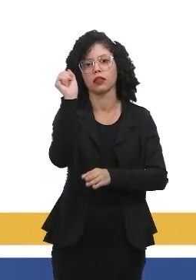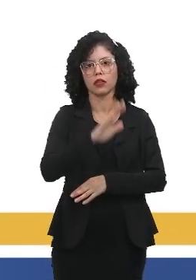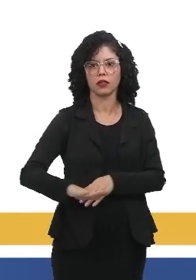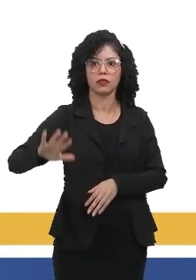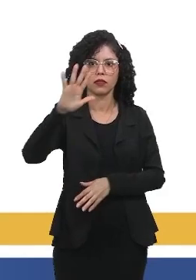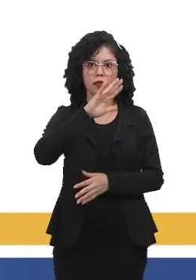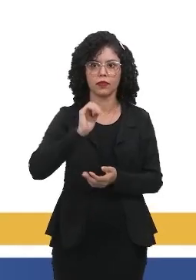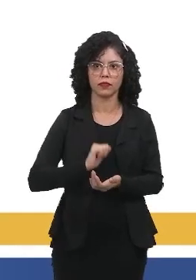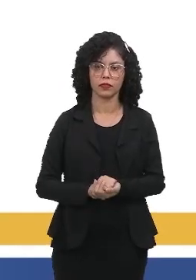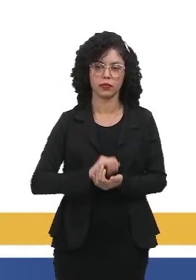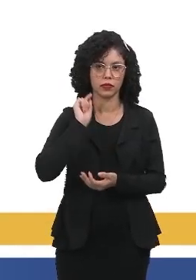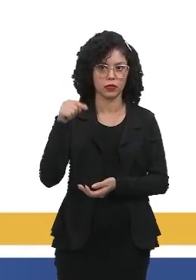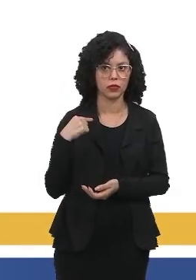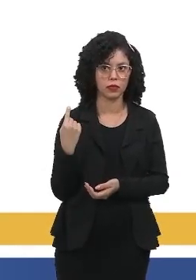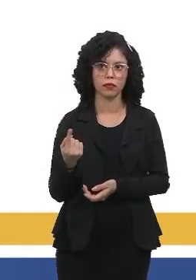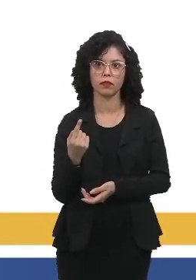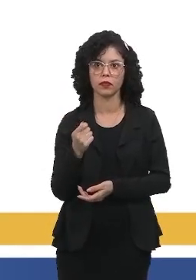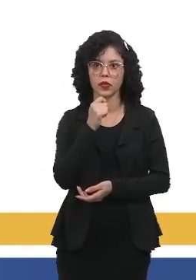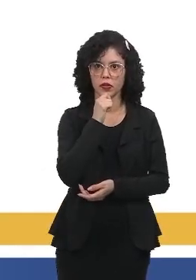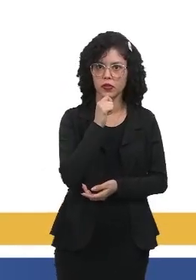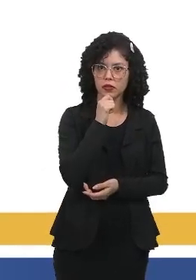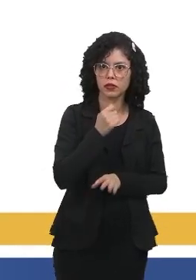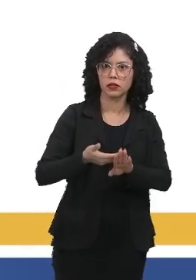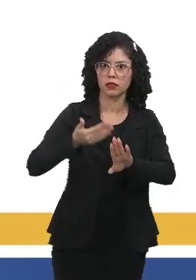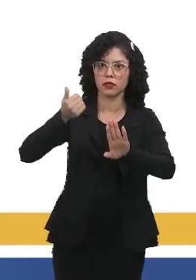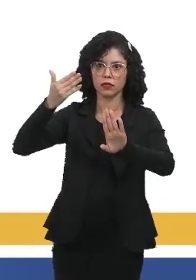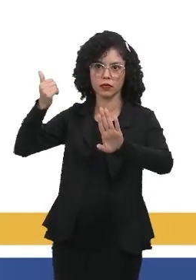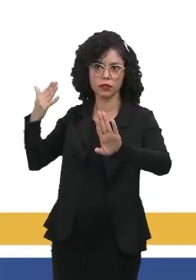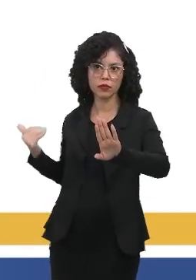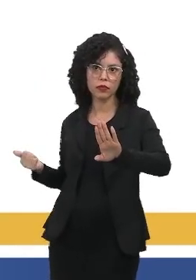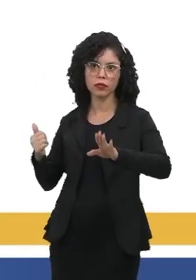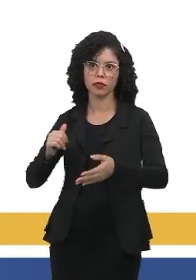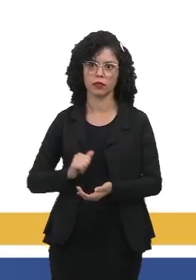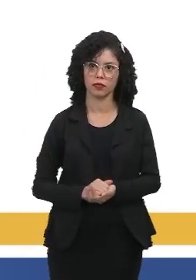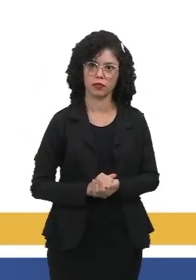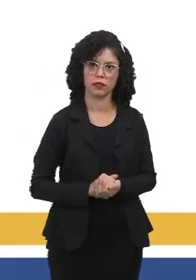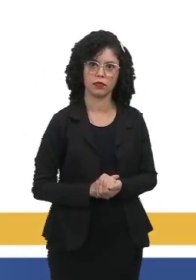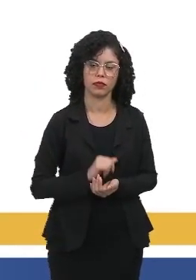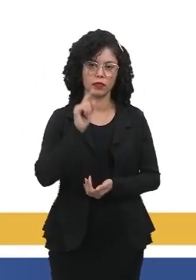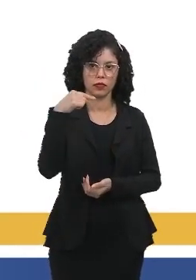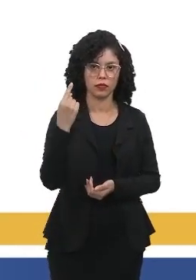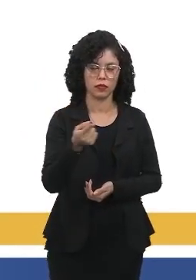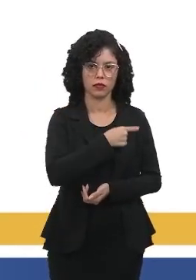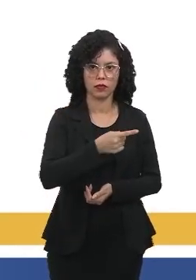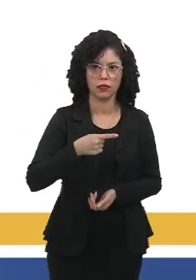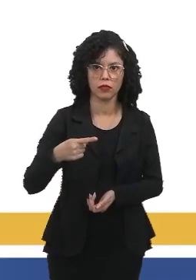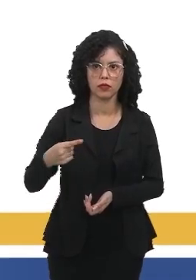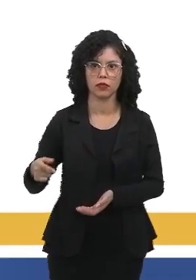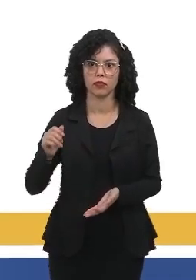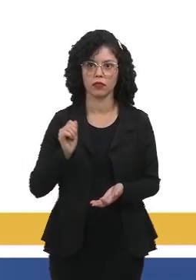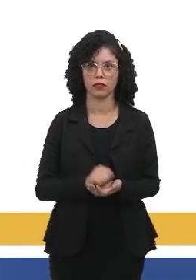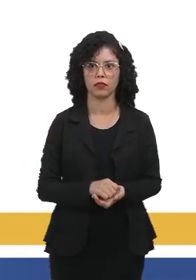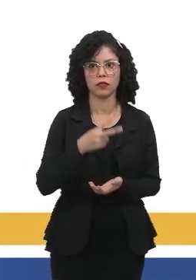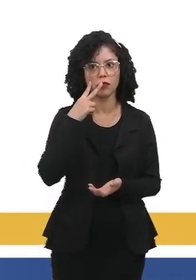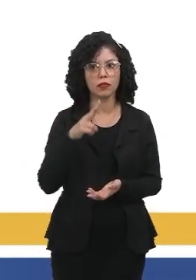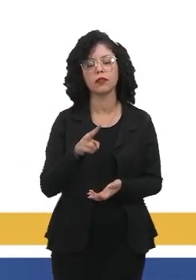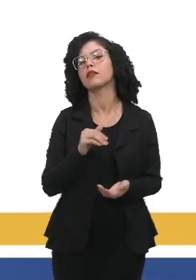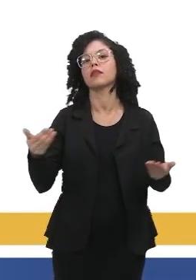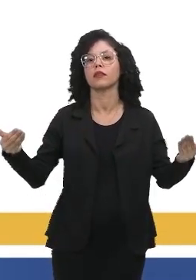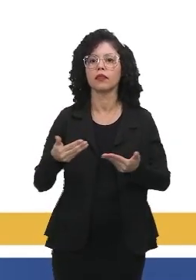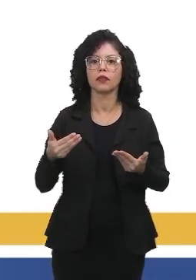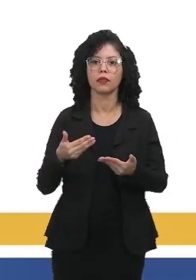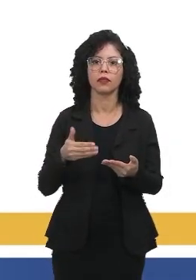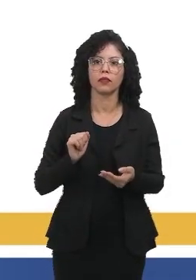nacional e depois os ancestros daqueles roedores que eu via